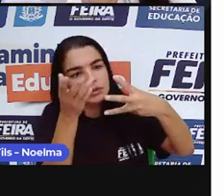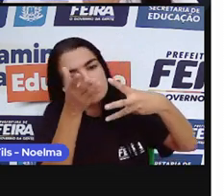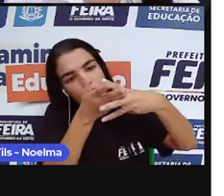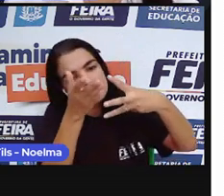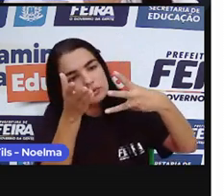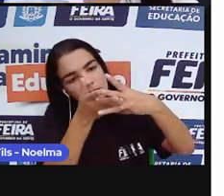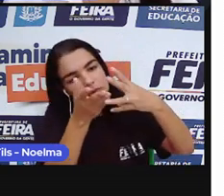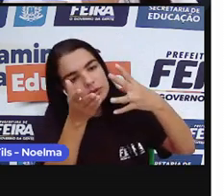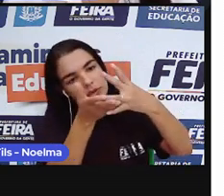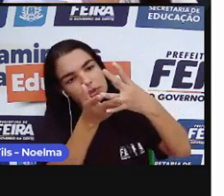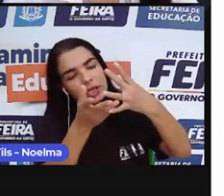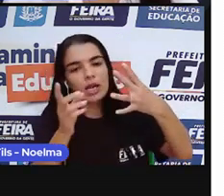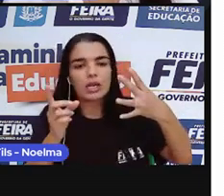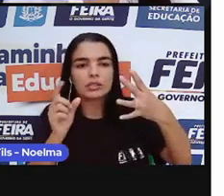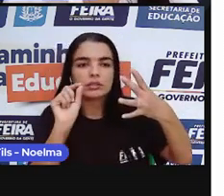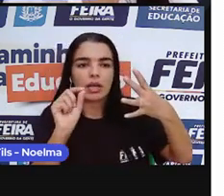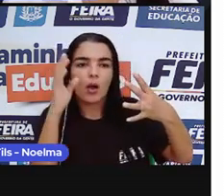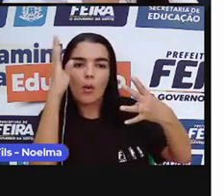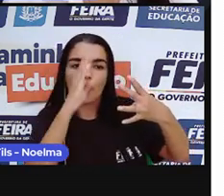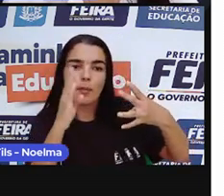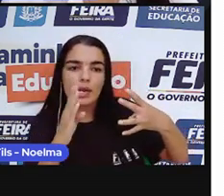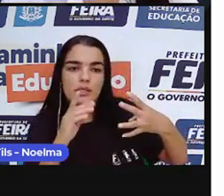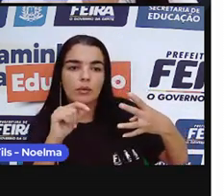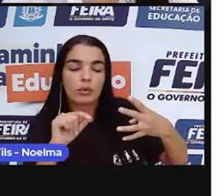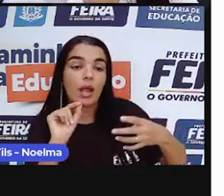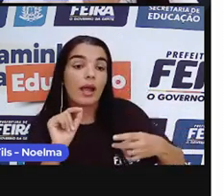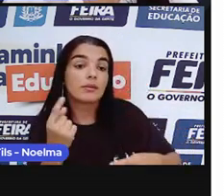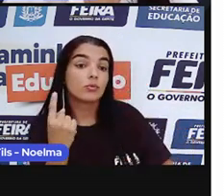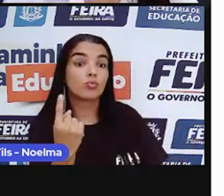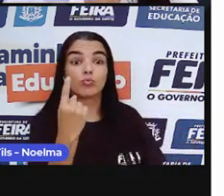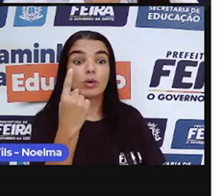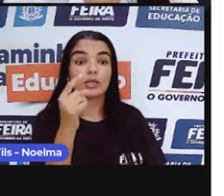partes seria da Amazônia.